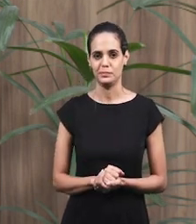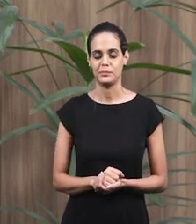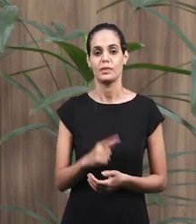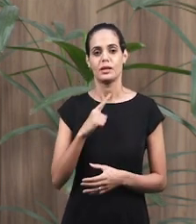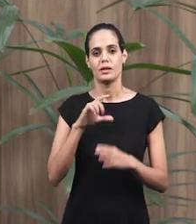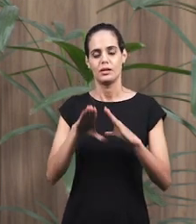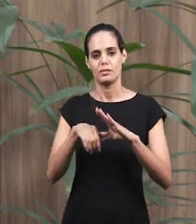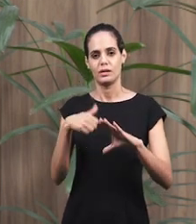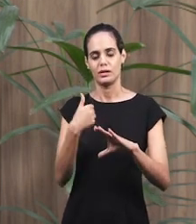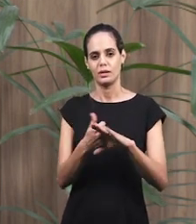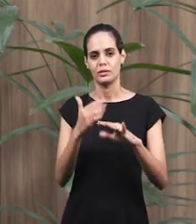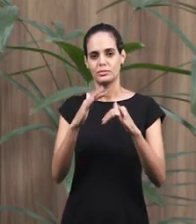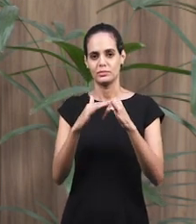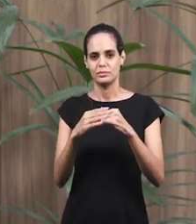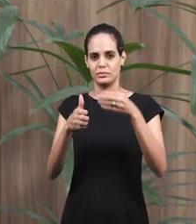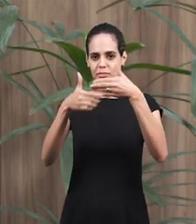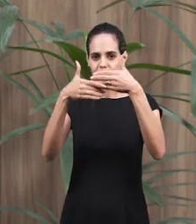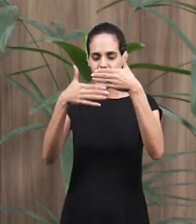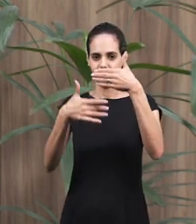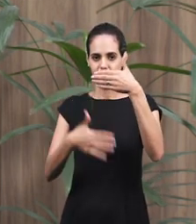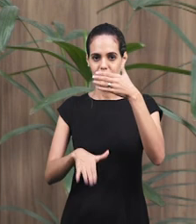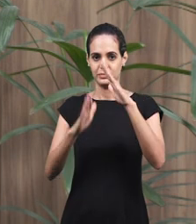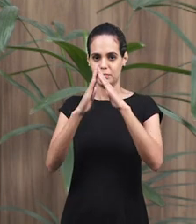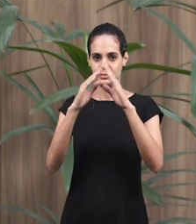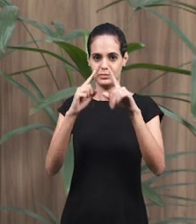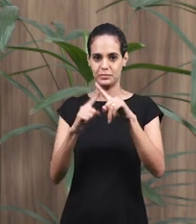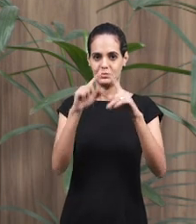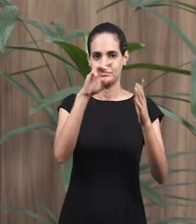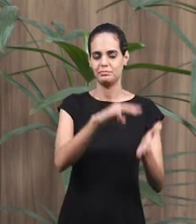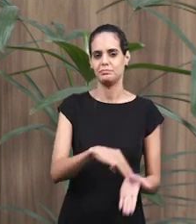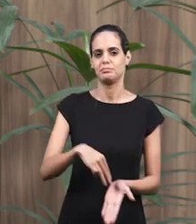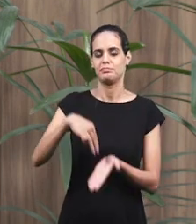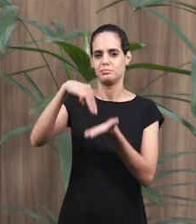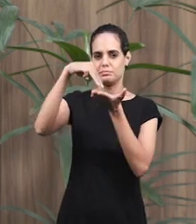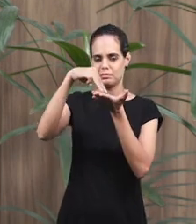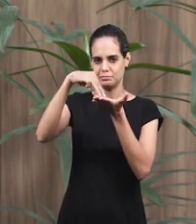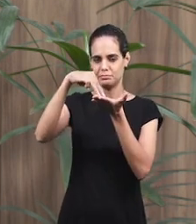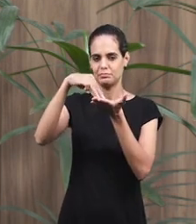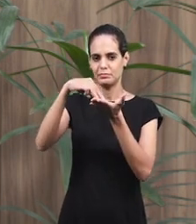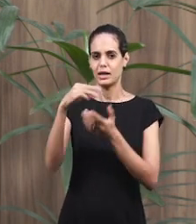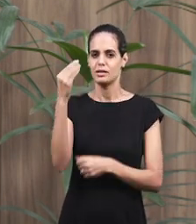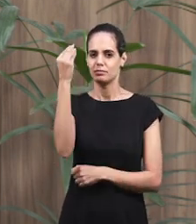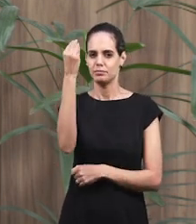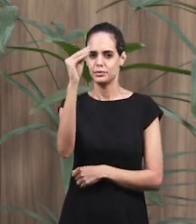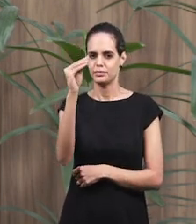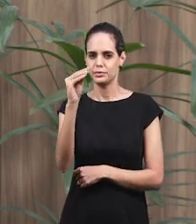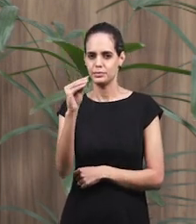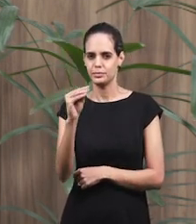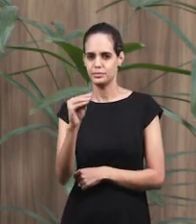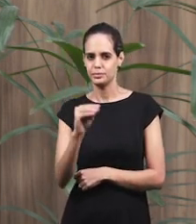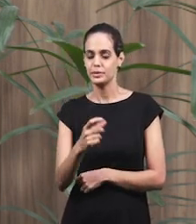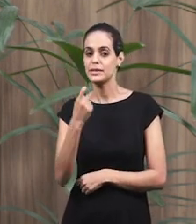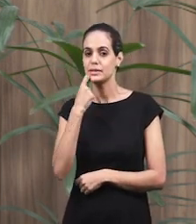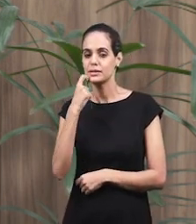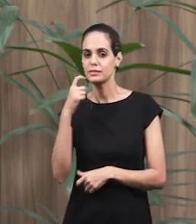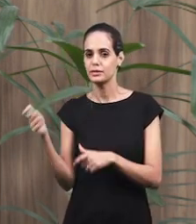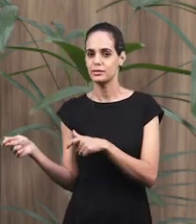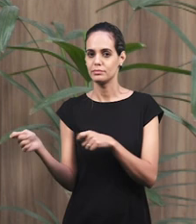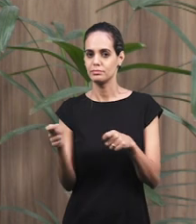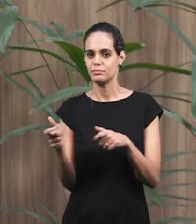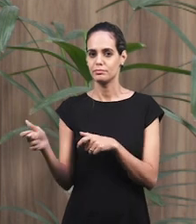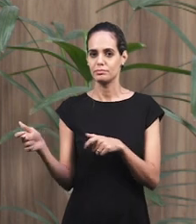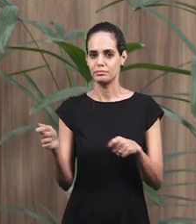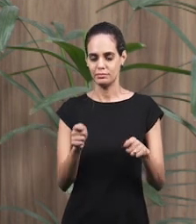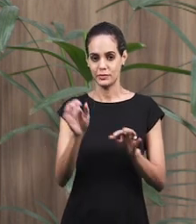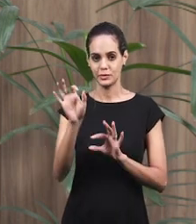estão disponíveis no canal do YouTube da Igreja Cristã Maranata. São lançados nas sextas-feiras na playlist Organização e